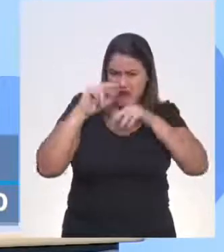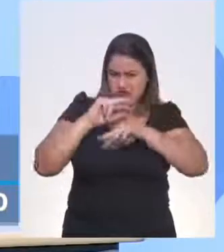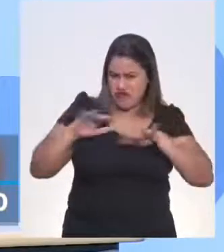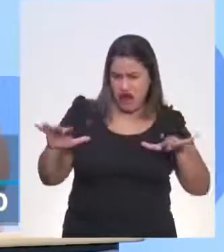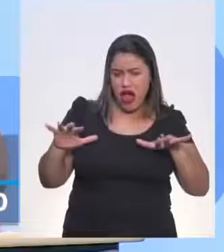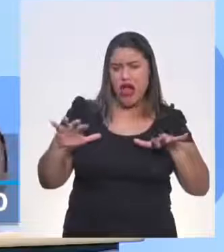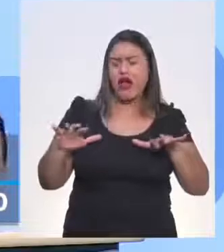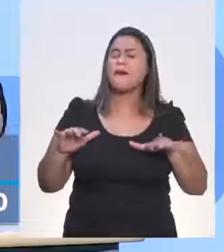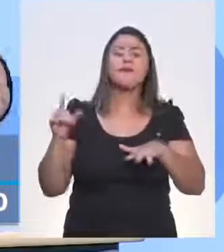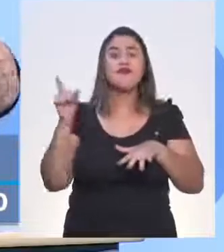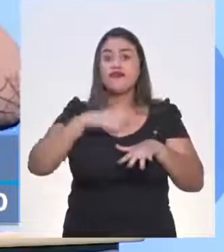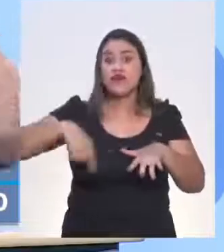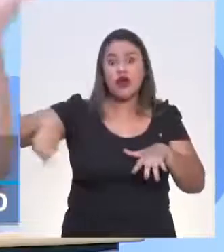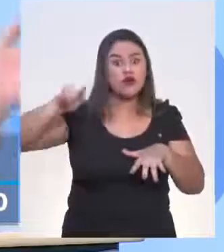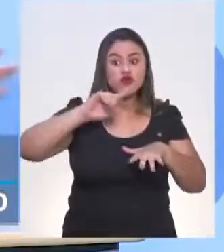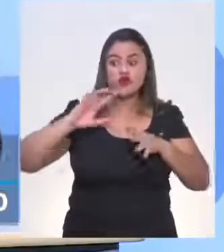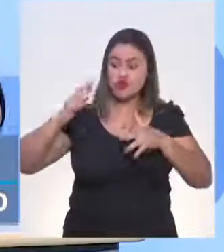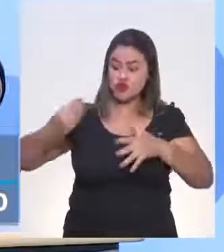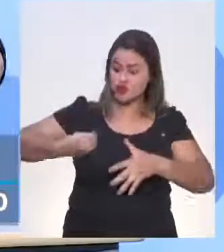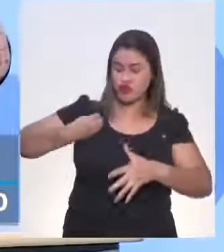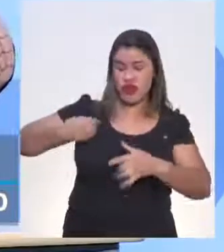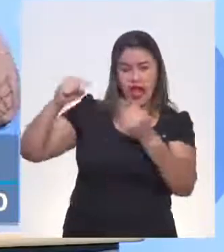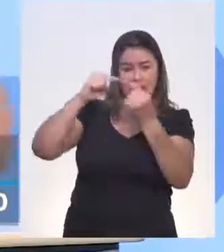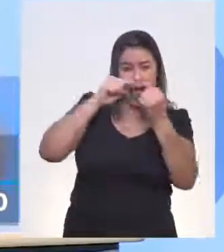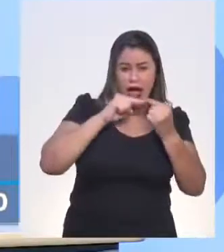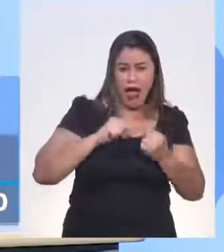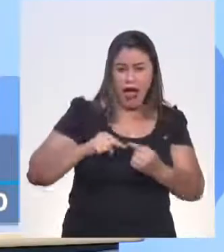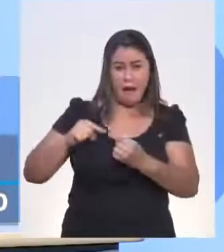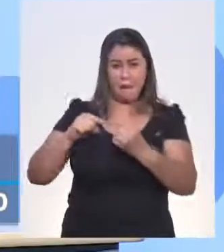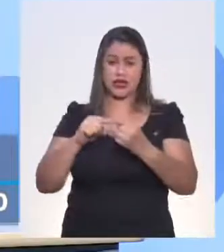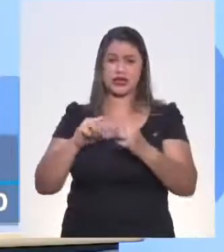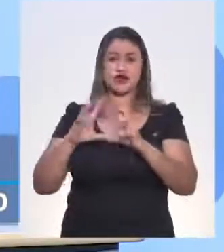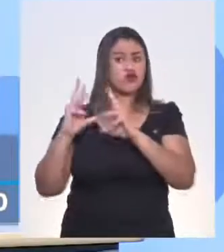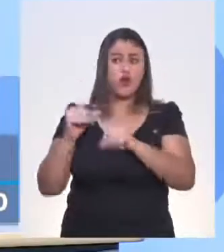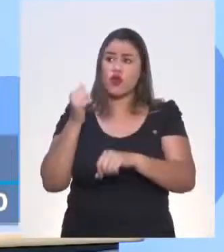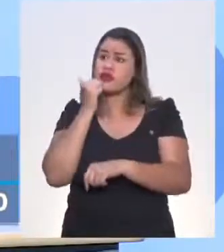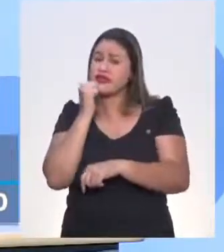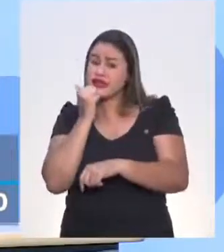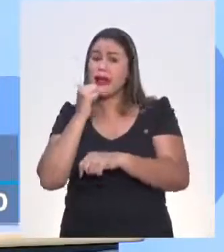matemática, mas para tudo na vida, para todas as ciências. Ele